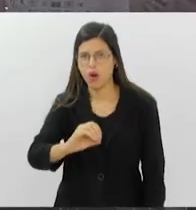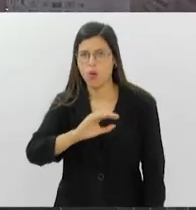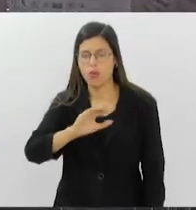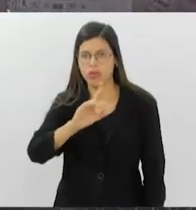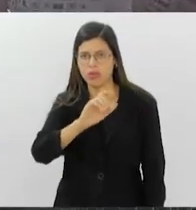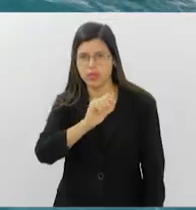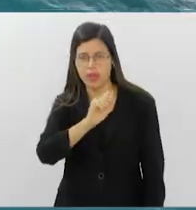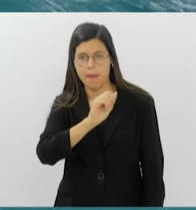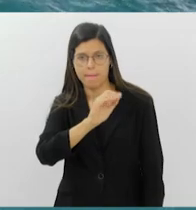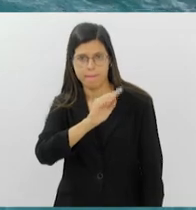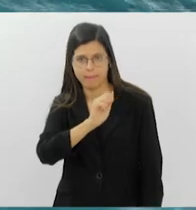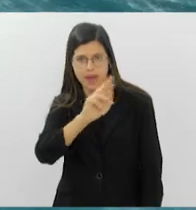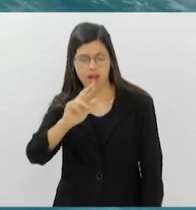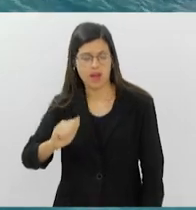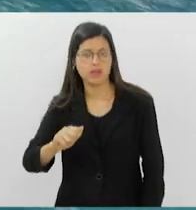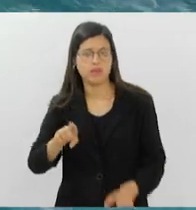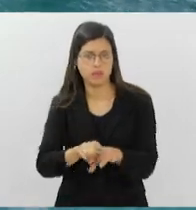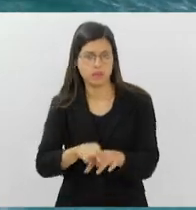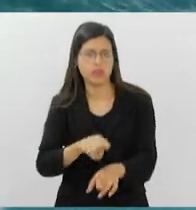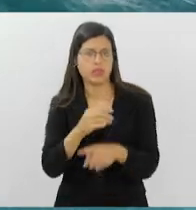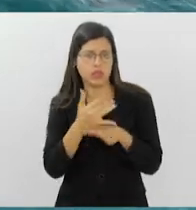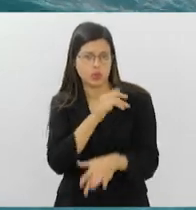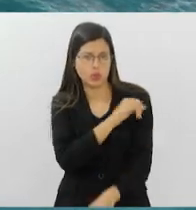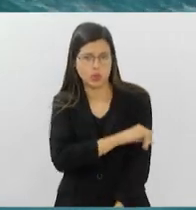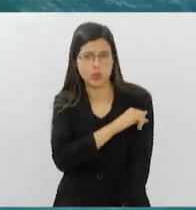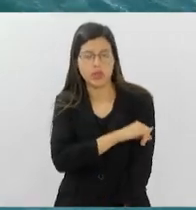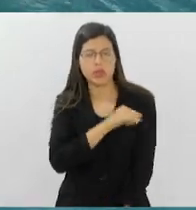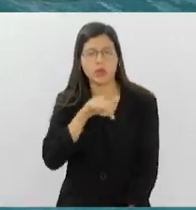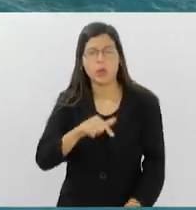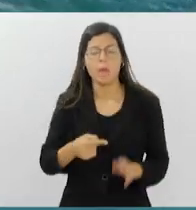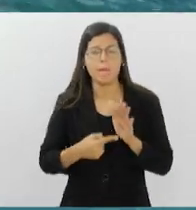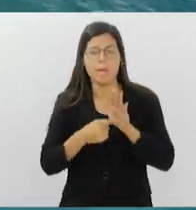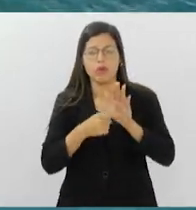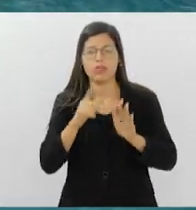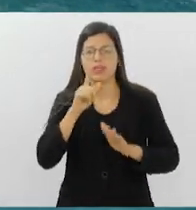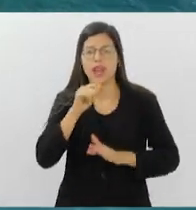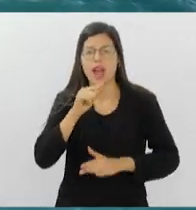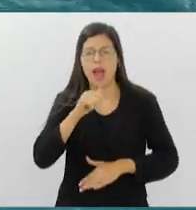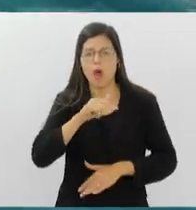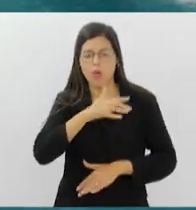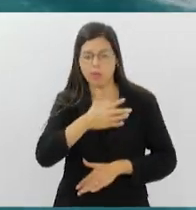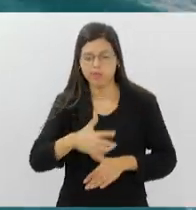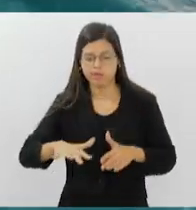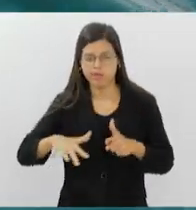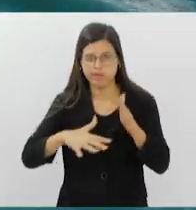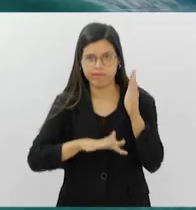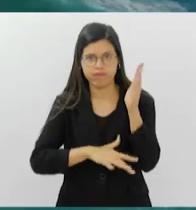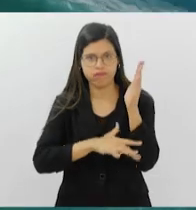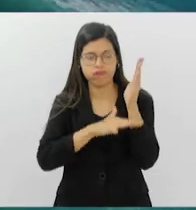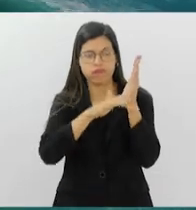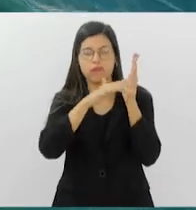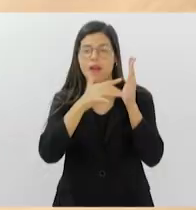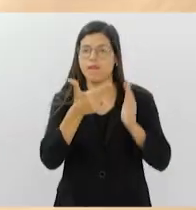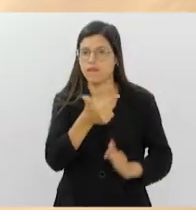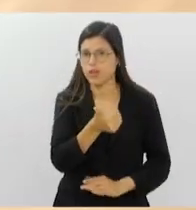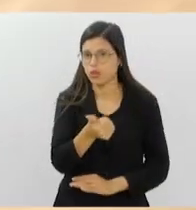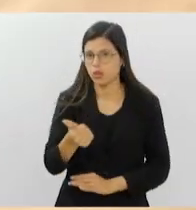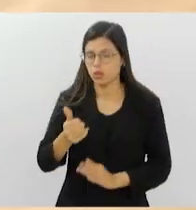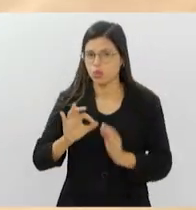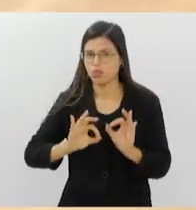Rio de Janeiro nelas a estimativa é que o nível do mar pode subir de 12 a 21 cm até